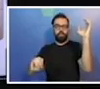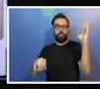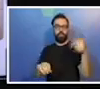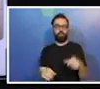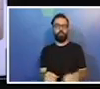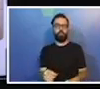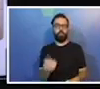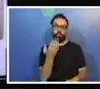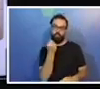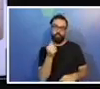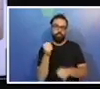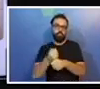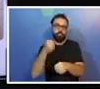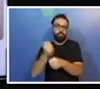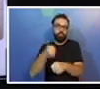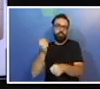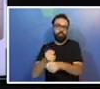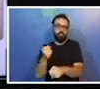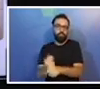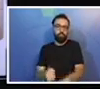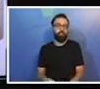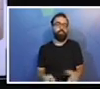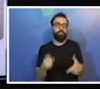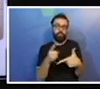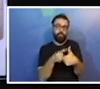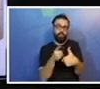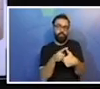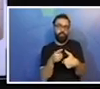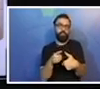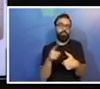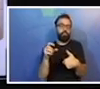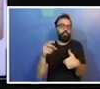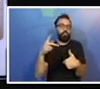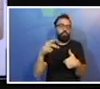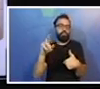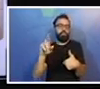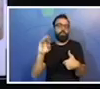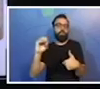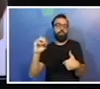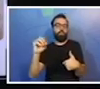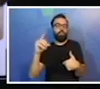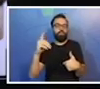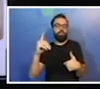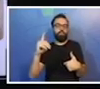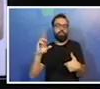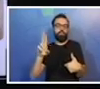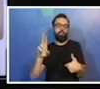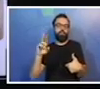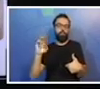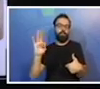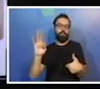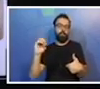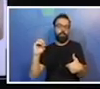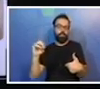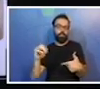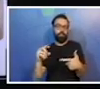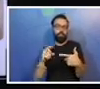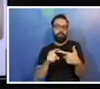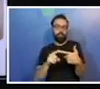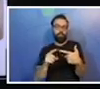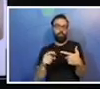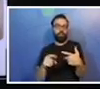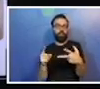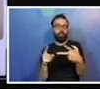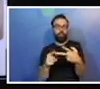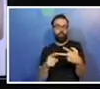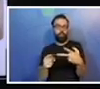Depois, então esse nós chamamos de produtores, é o início da cadeia. Depois disso vem os